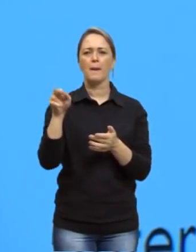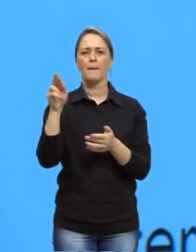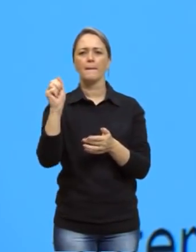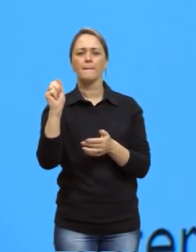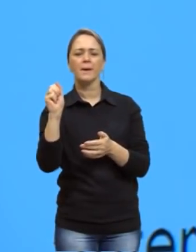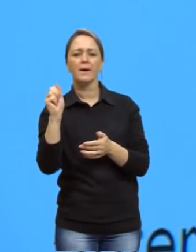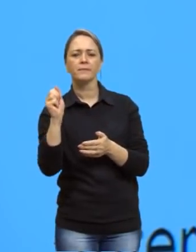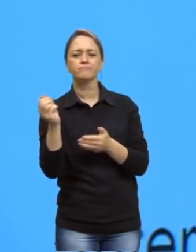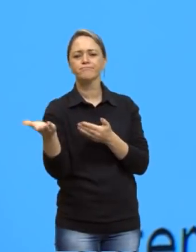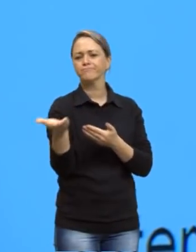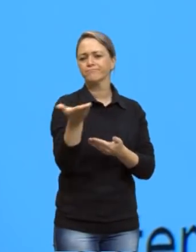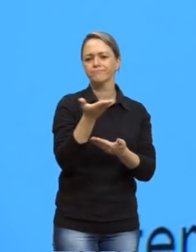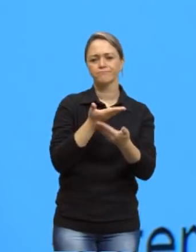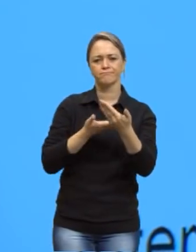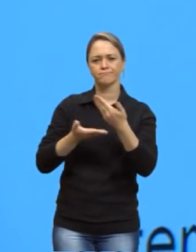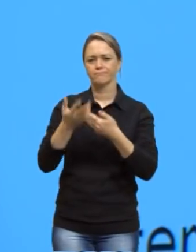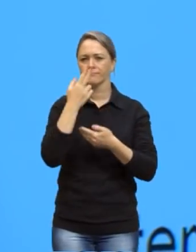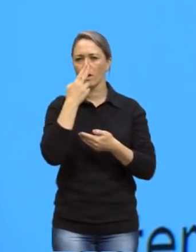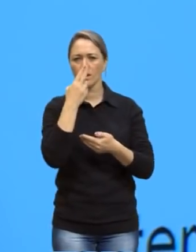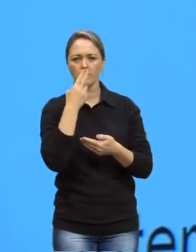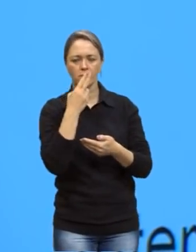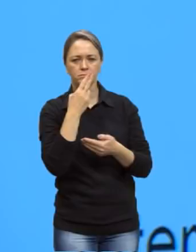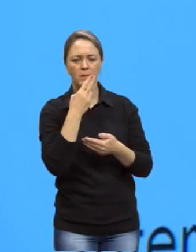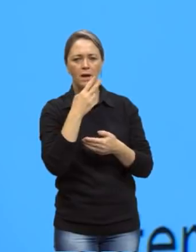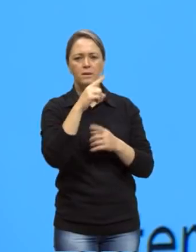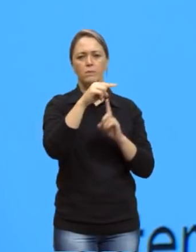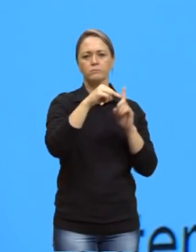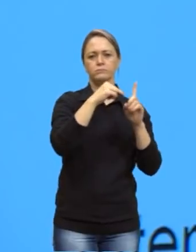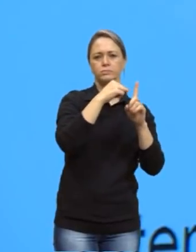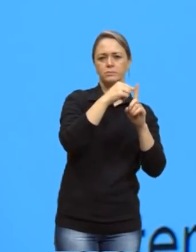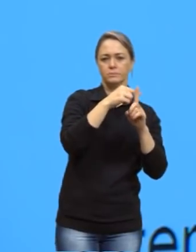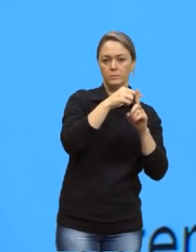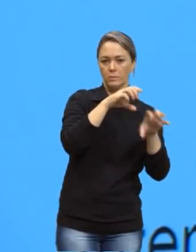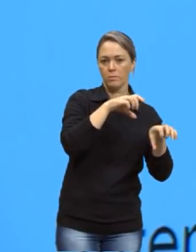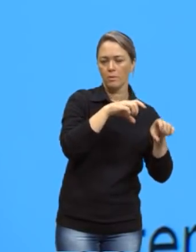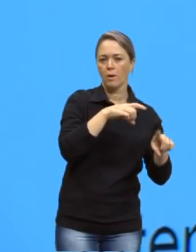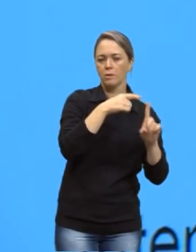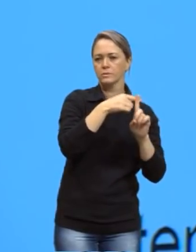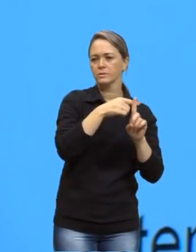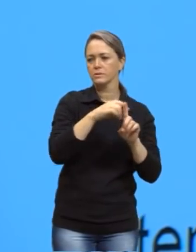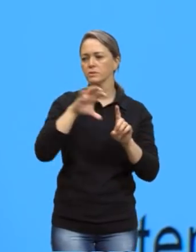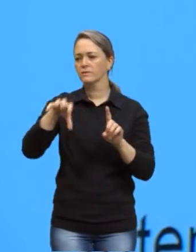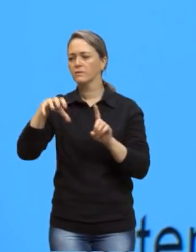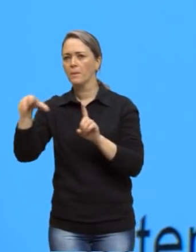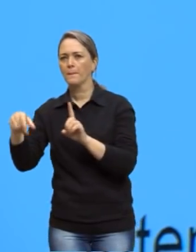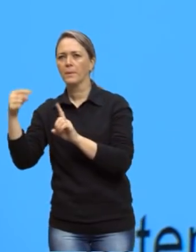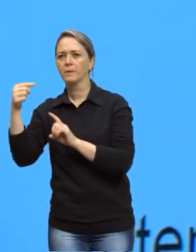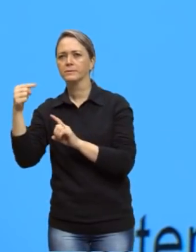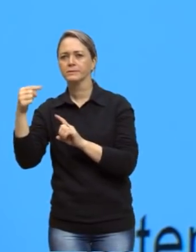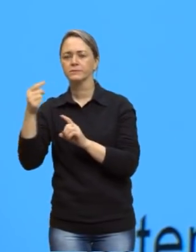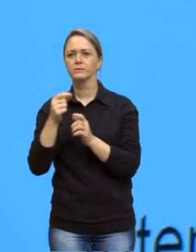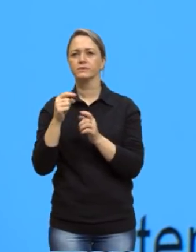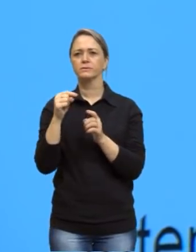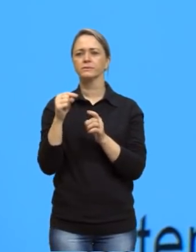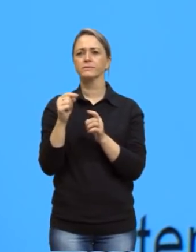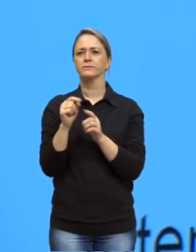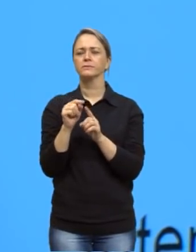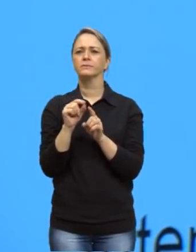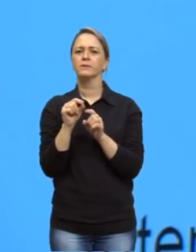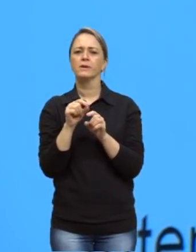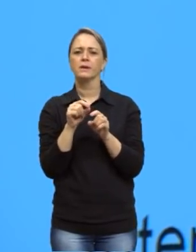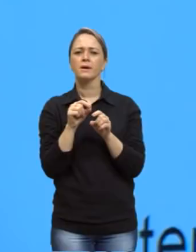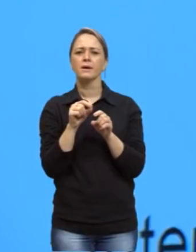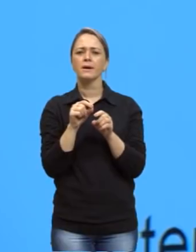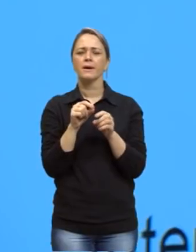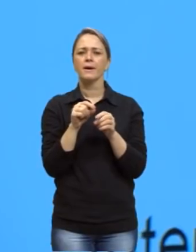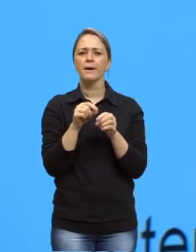compartilhado igualmente então eu tenho um polo negativo e um polo positivo se eu tenho um polo positivo e negativo essas